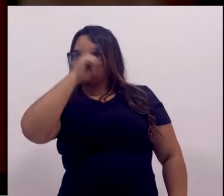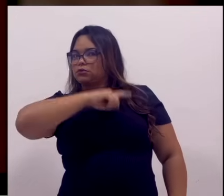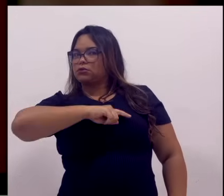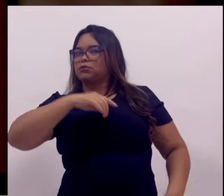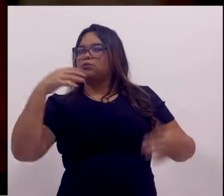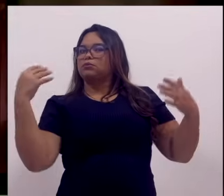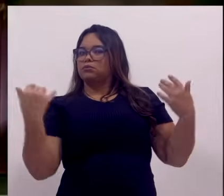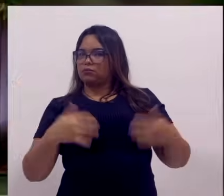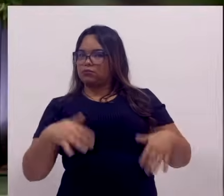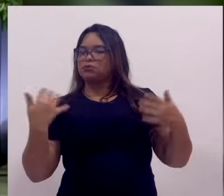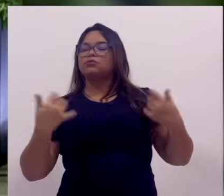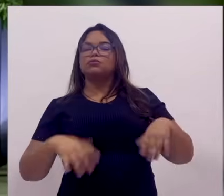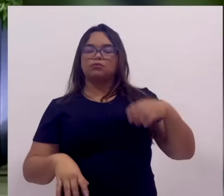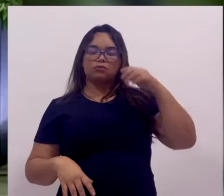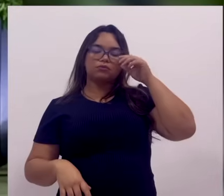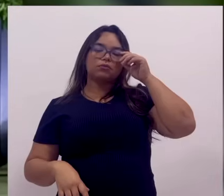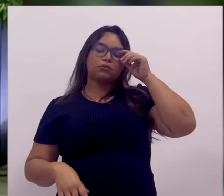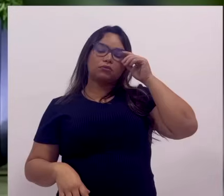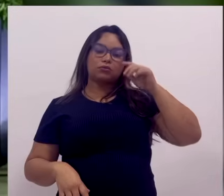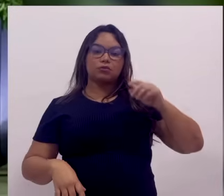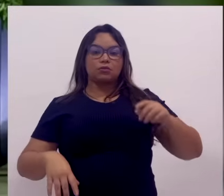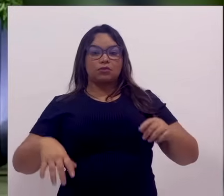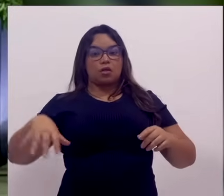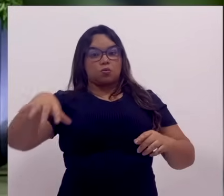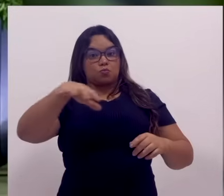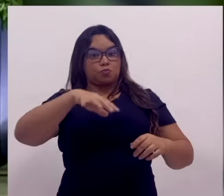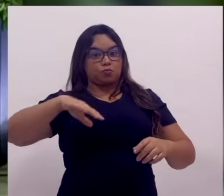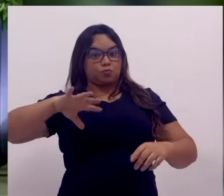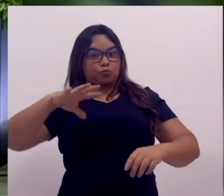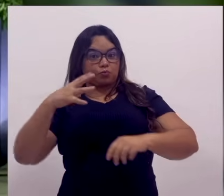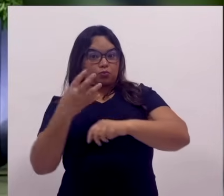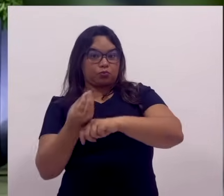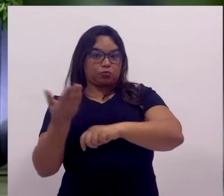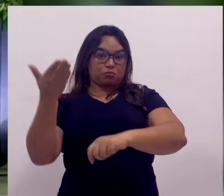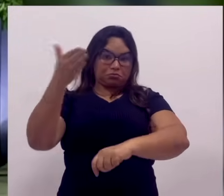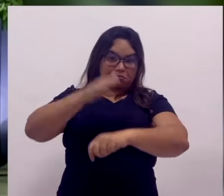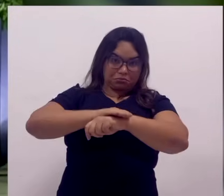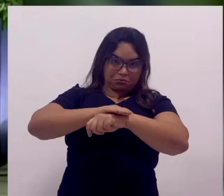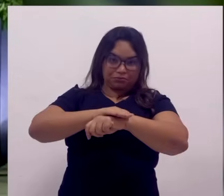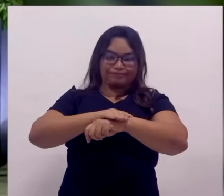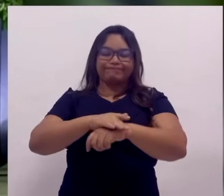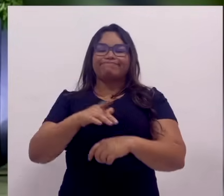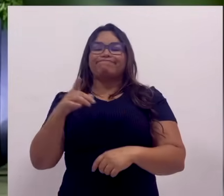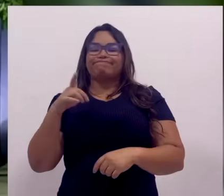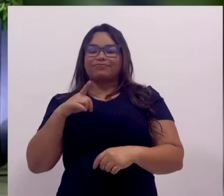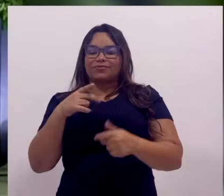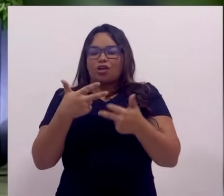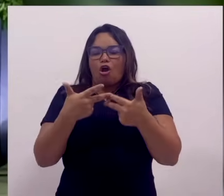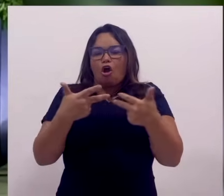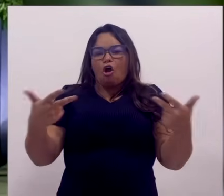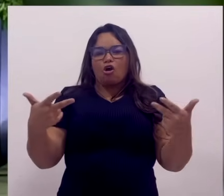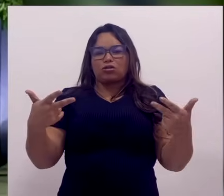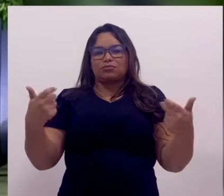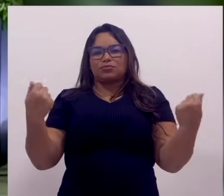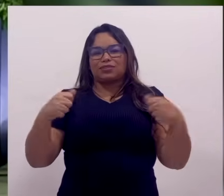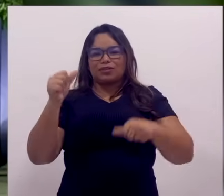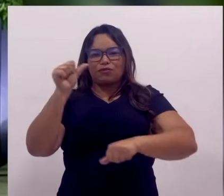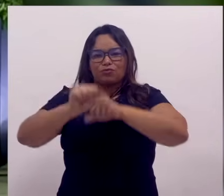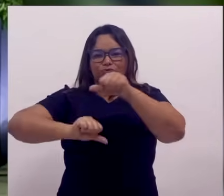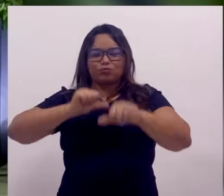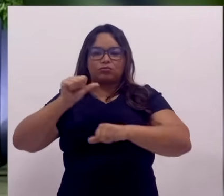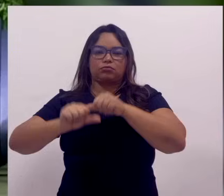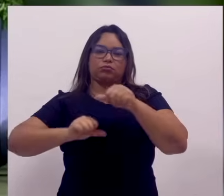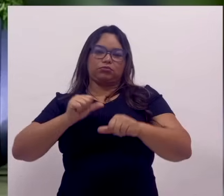testemunho terrível. Estava por vir vida e havia coisas que precisavam ser restauradas. Com a morte,